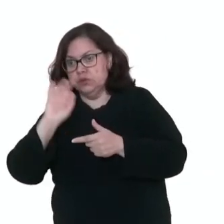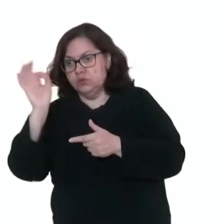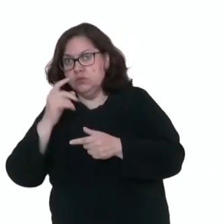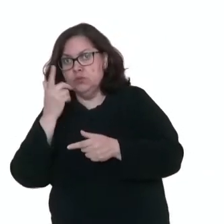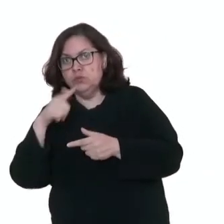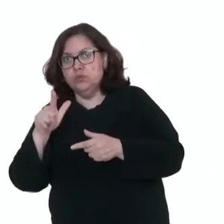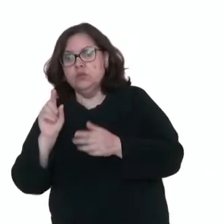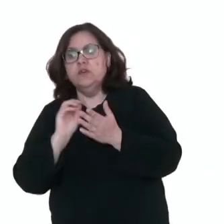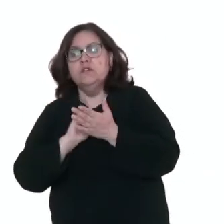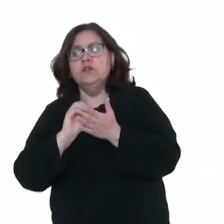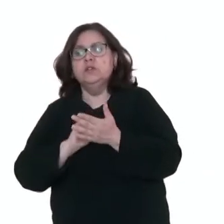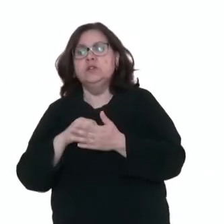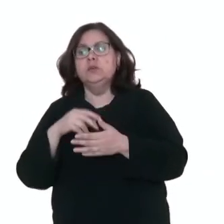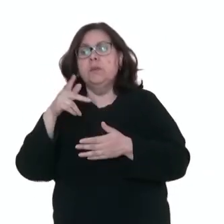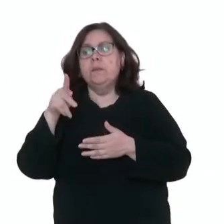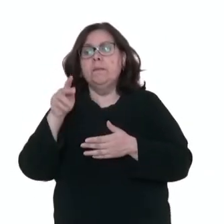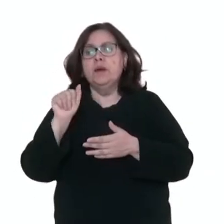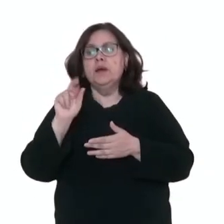parentais.